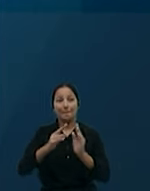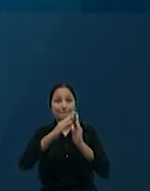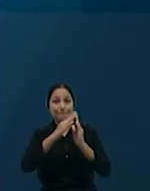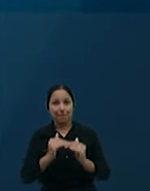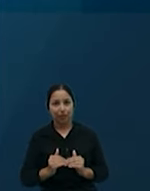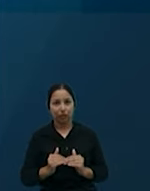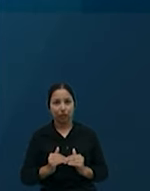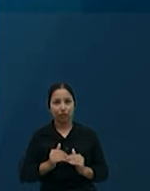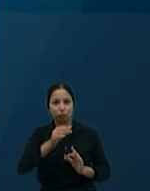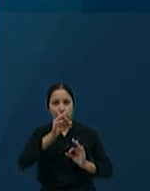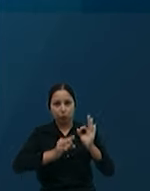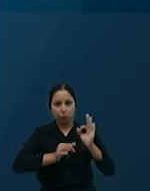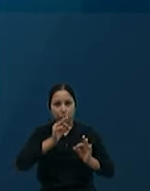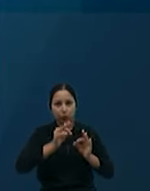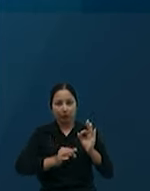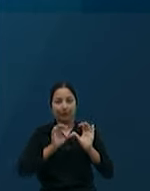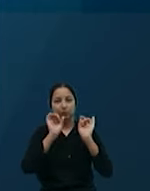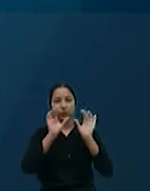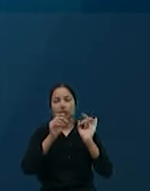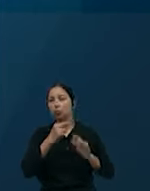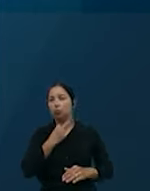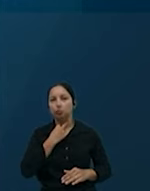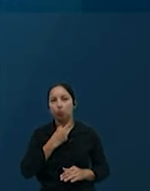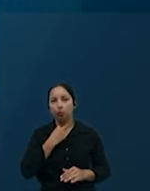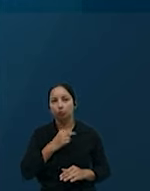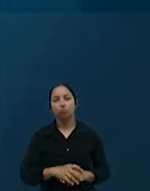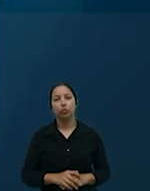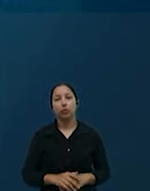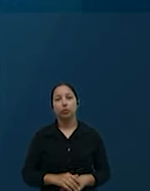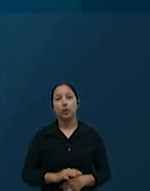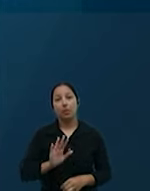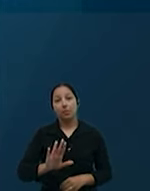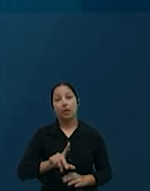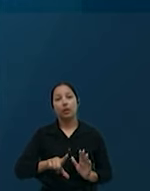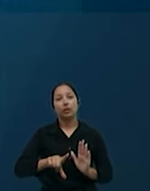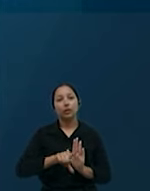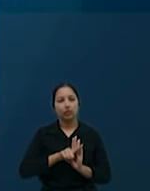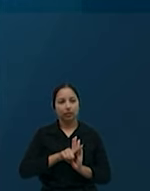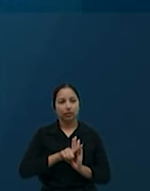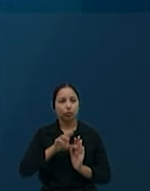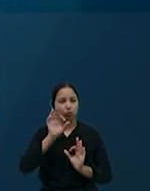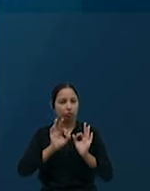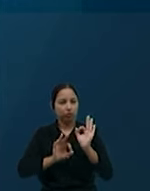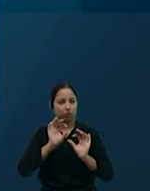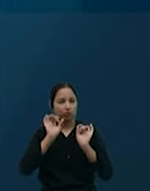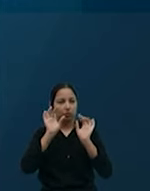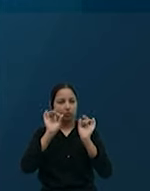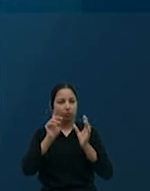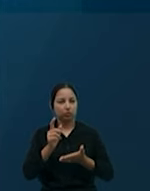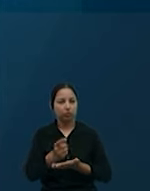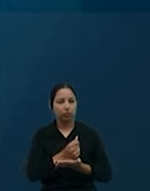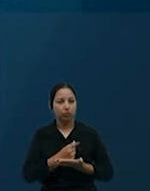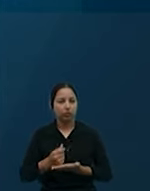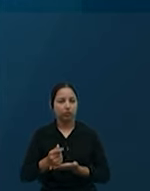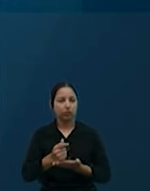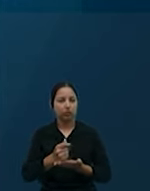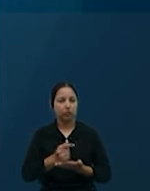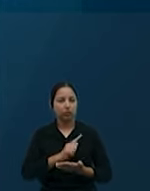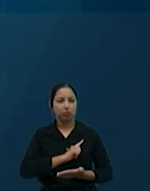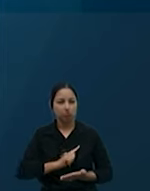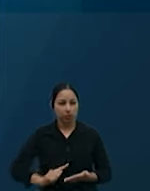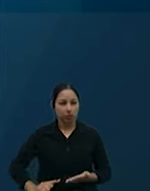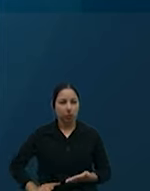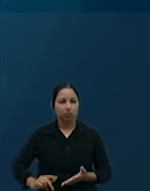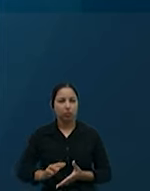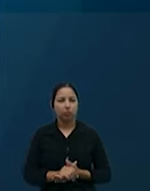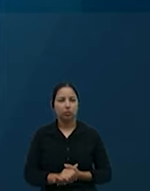perante os juizados especiais. Entretanto, a Lei dos Juizados Especiais da Fazenda Pública, que veio a lume